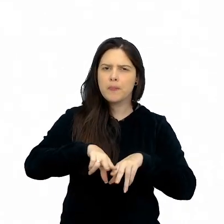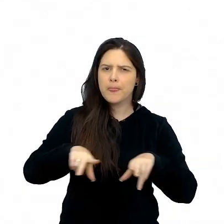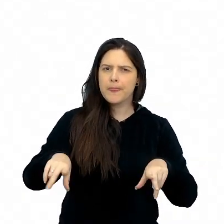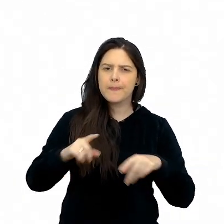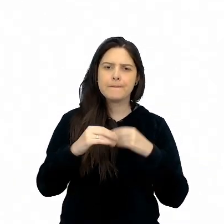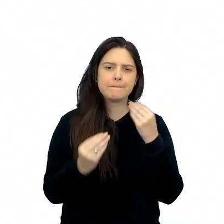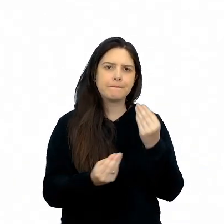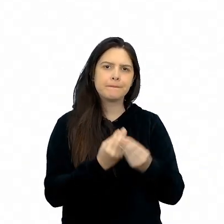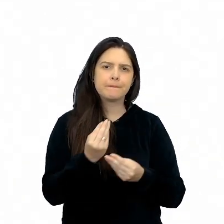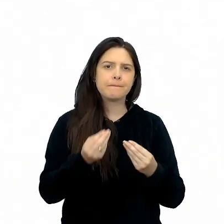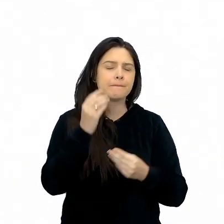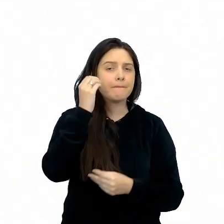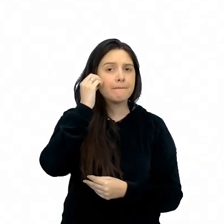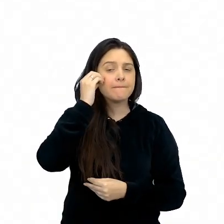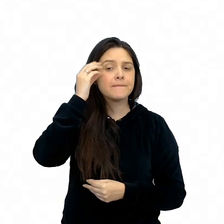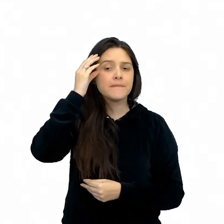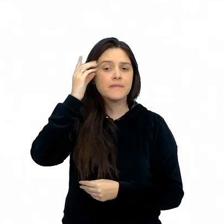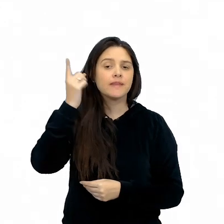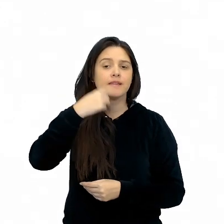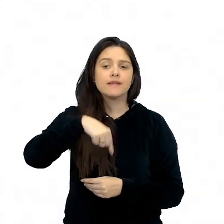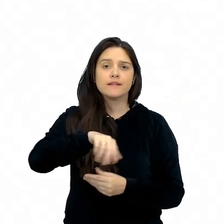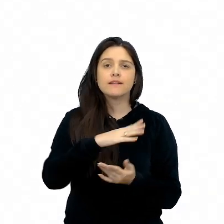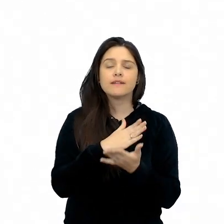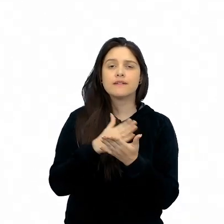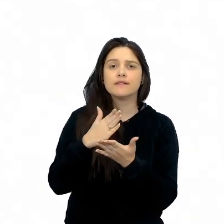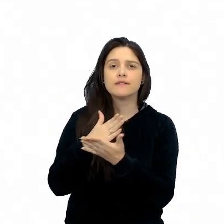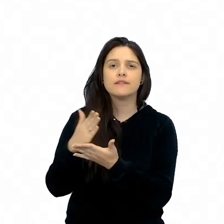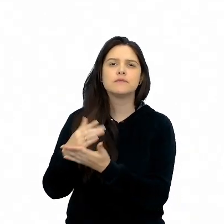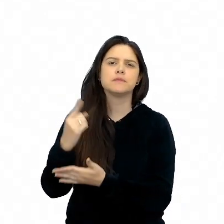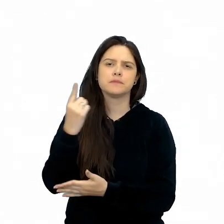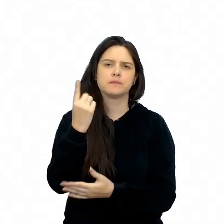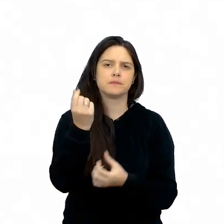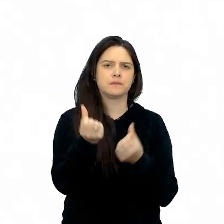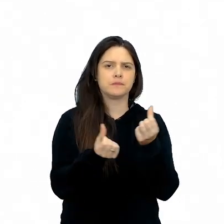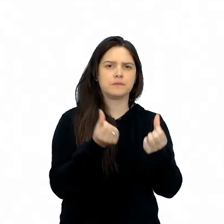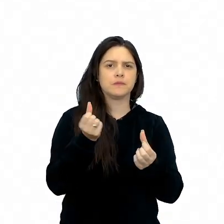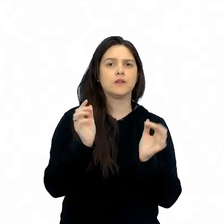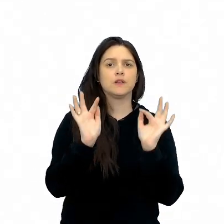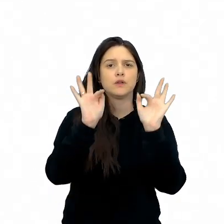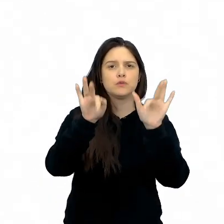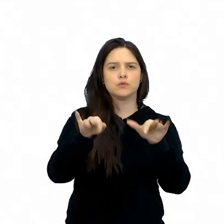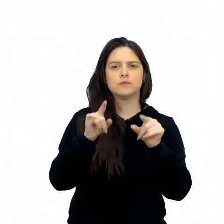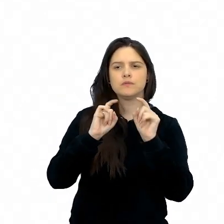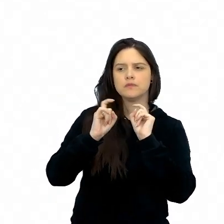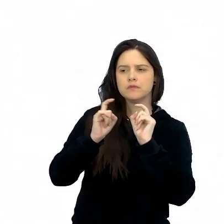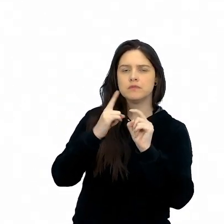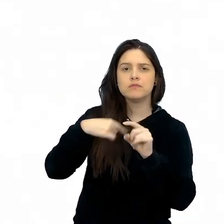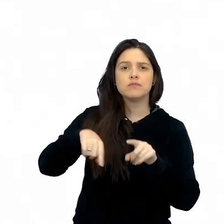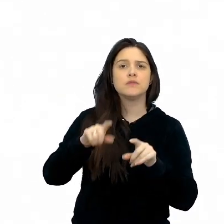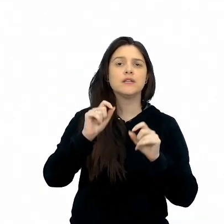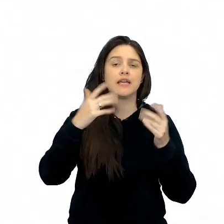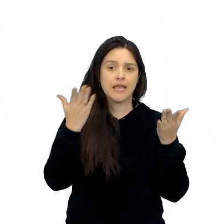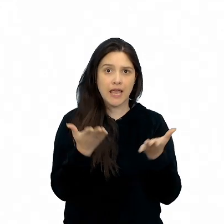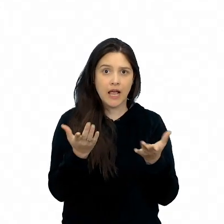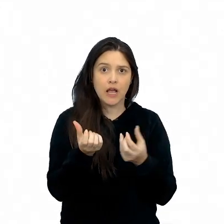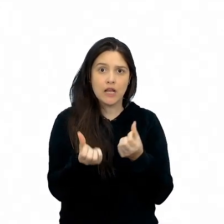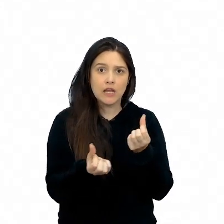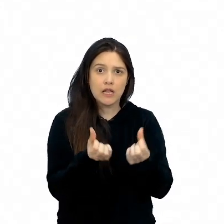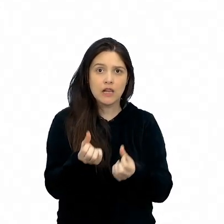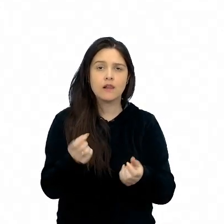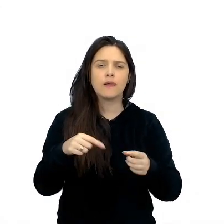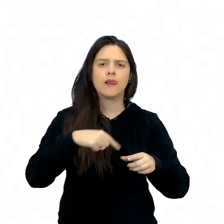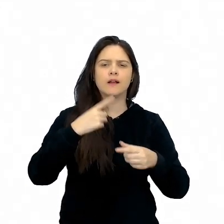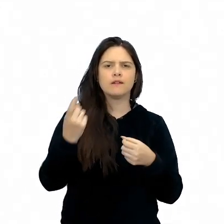vai falar do conhecimento horizontal. Iniciamos o terceiro bimestre. E na última reunião que nós vamos ter esse semestre, a gente vai fazer